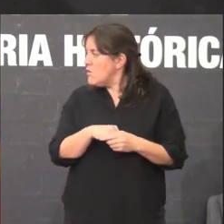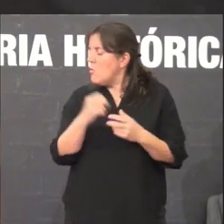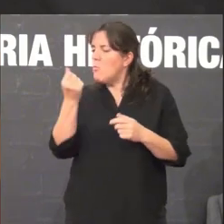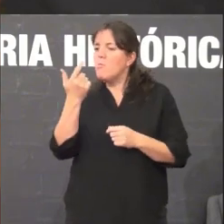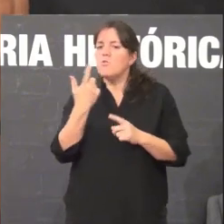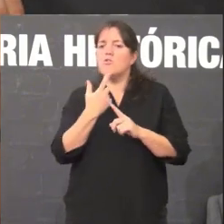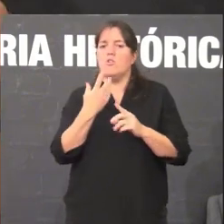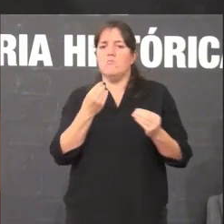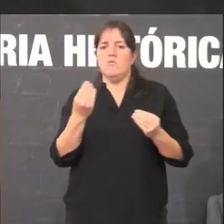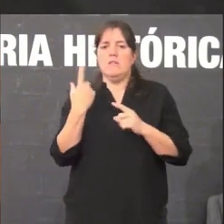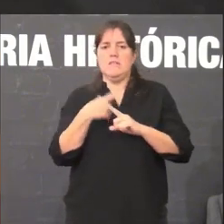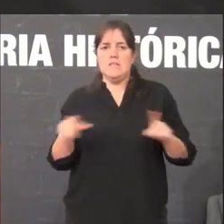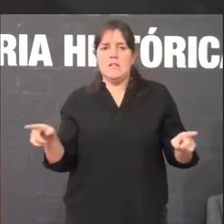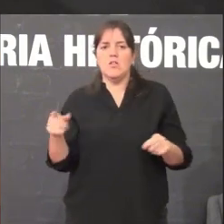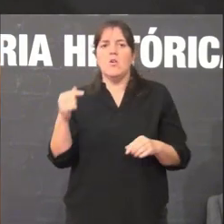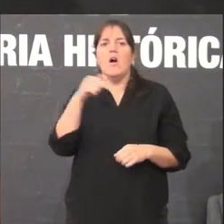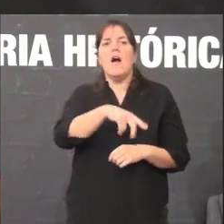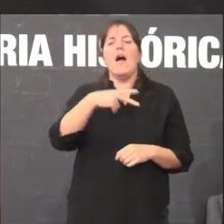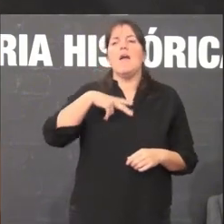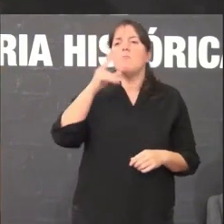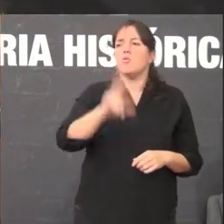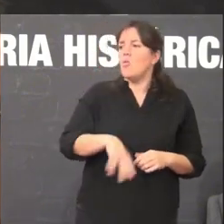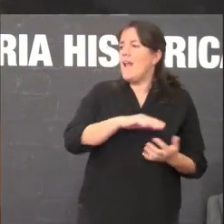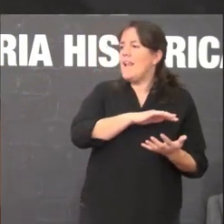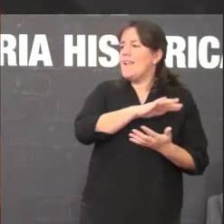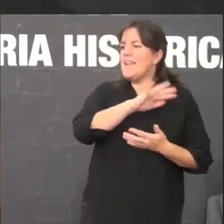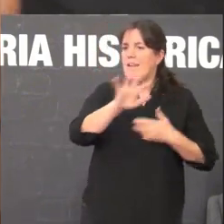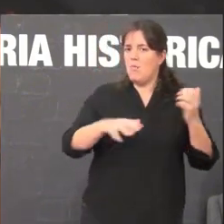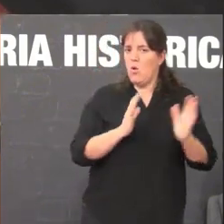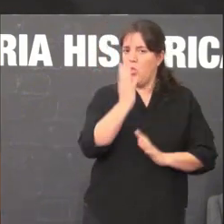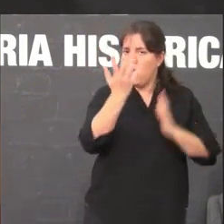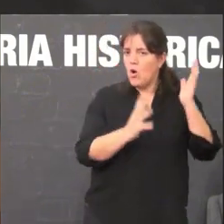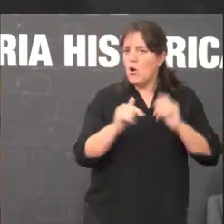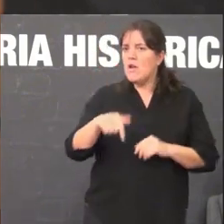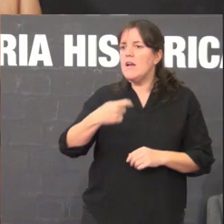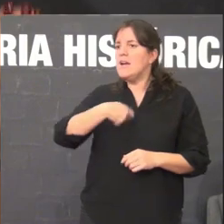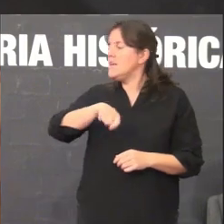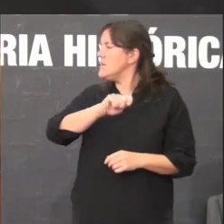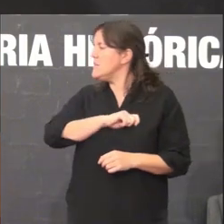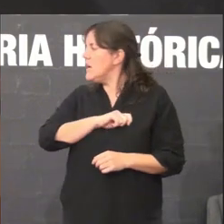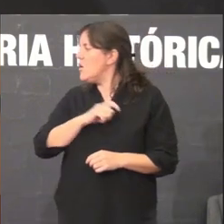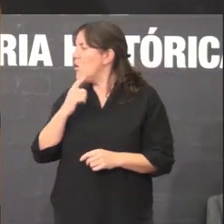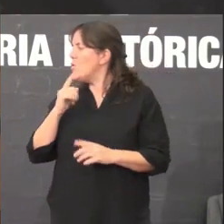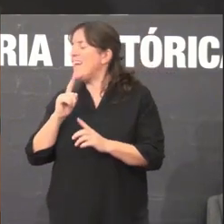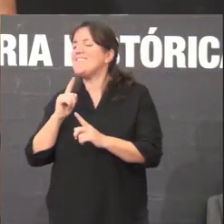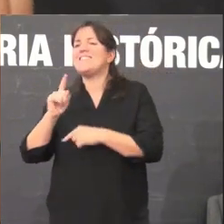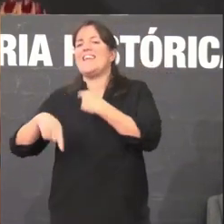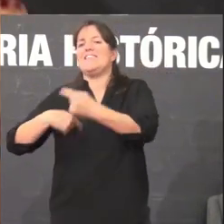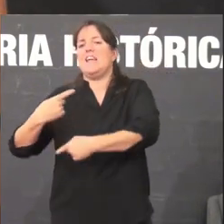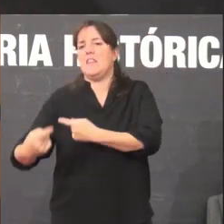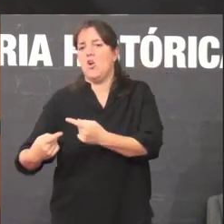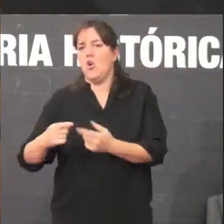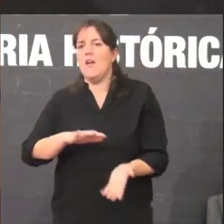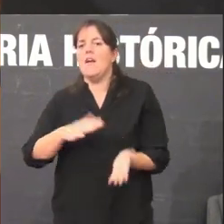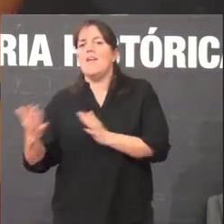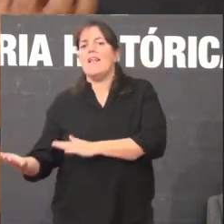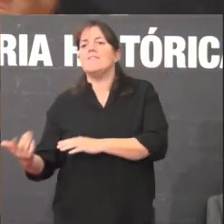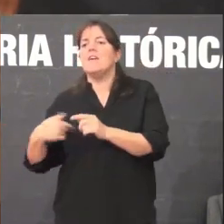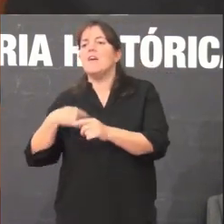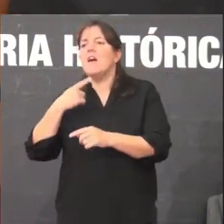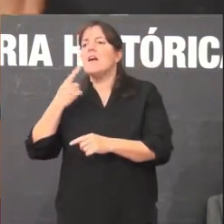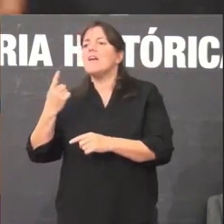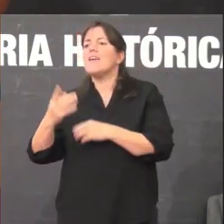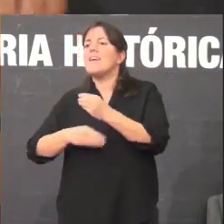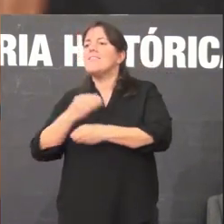distinto. Em Portugal, uma Revolução e, no caso espanhol, uma Transição e uma Transição que é